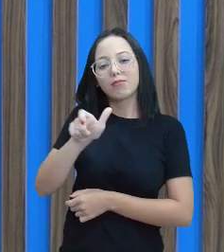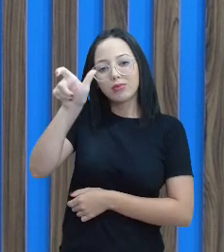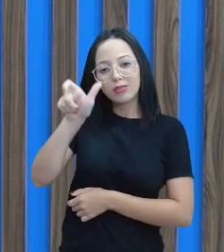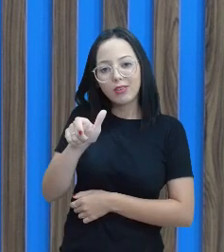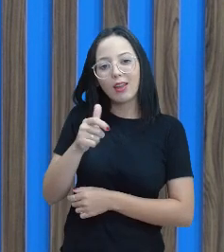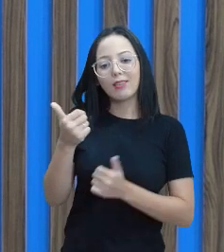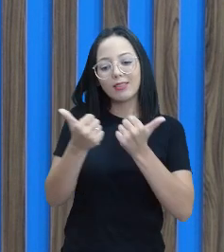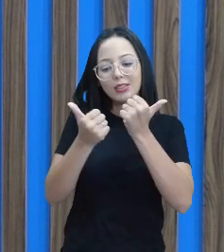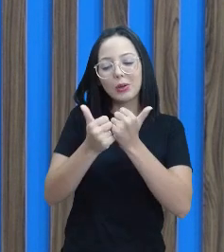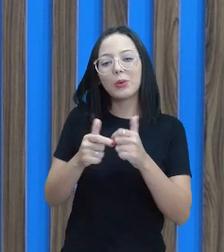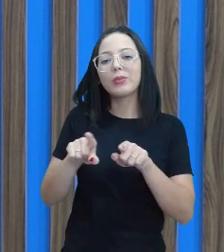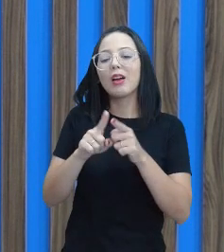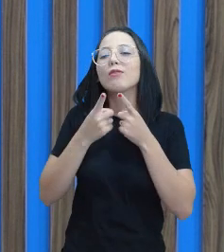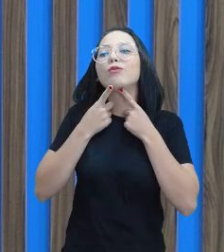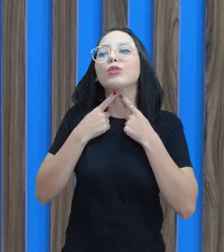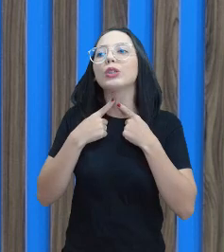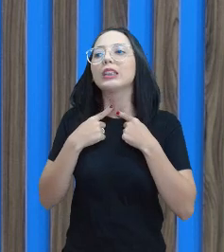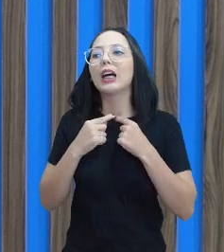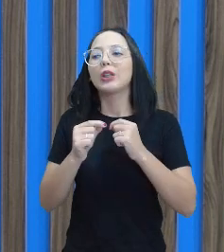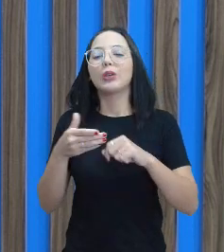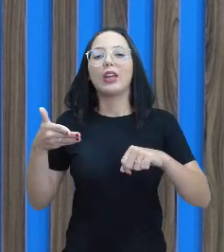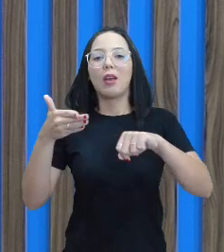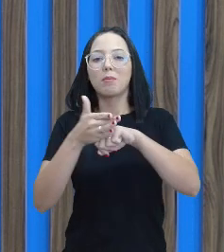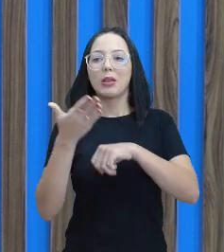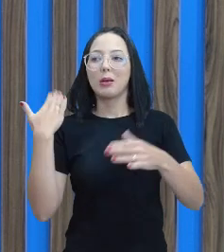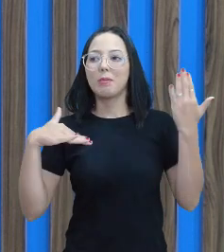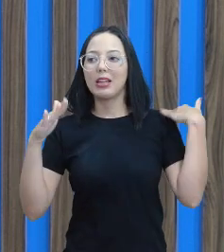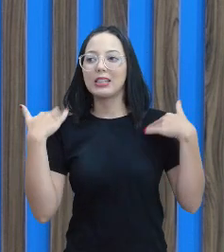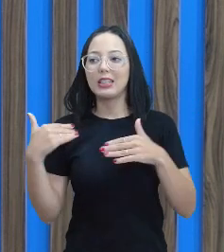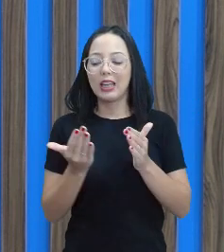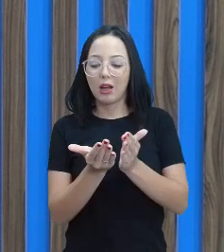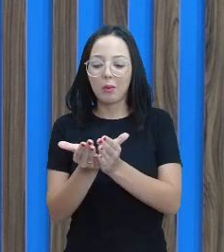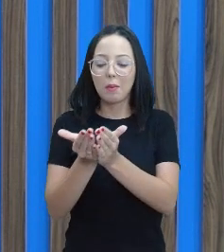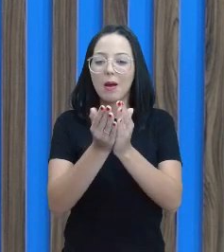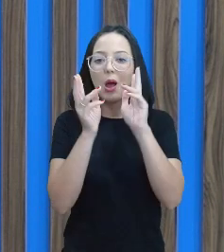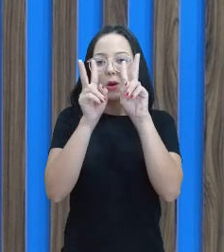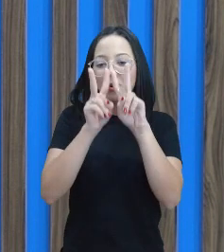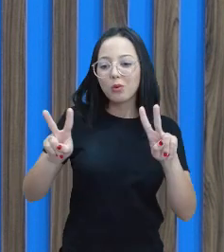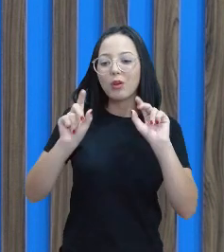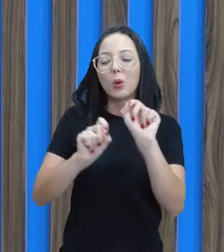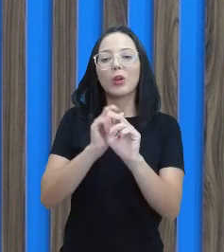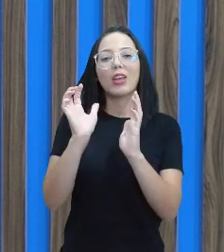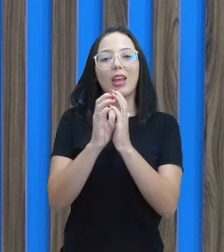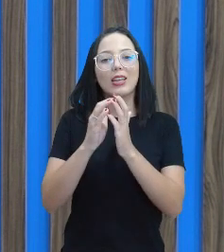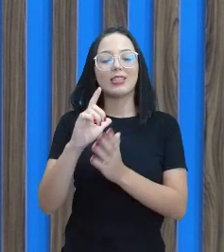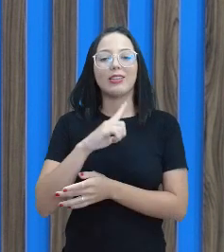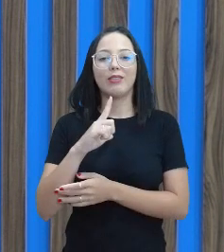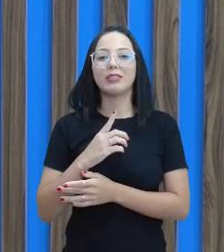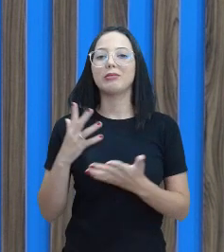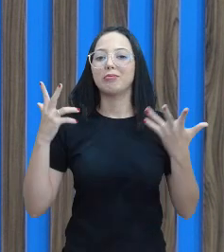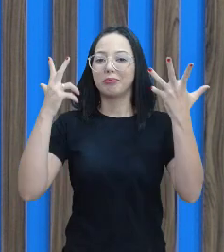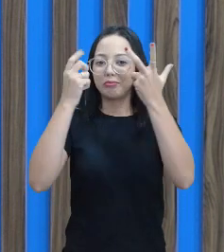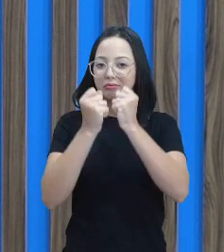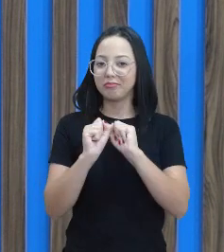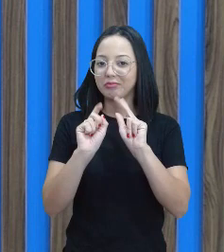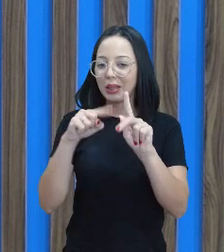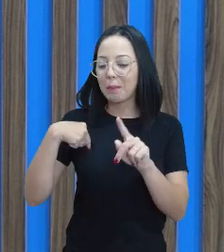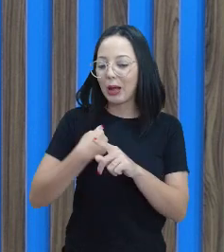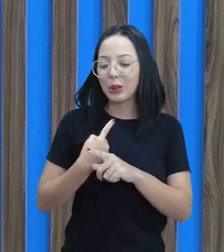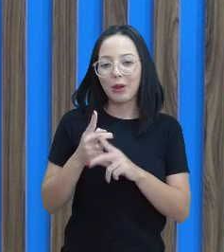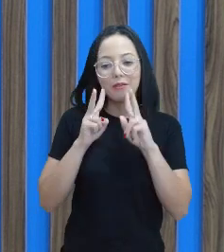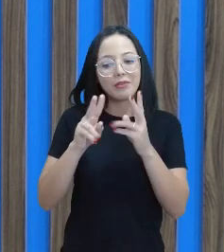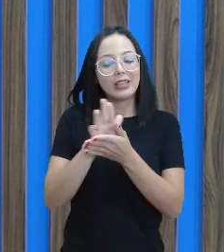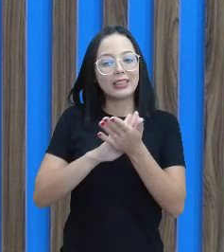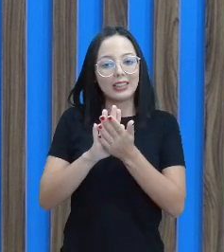muito bem. Deu até vontade, né, Vanessa, de a gente passear pelo barco, ver exatamente o que Recife tem de bonito que a gente não está acostumado a